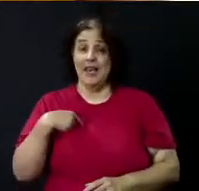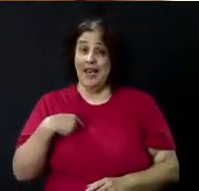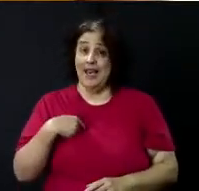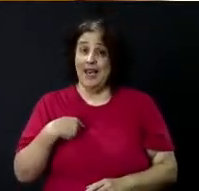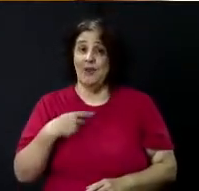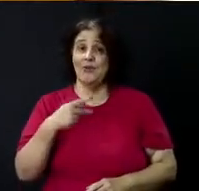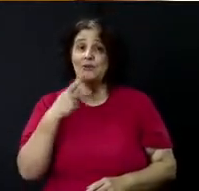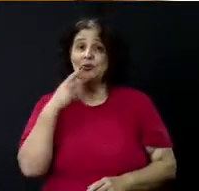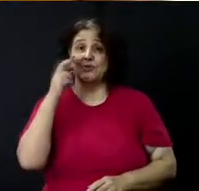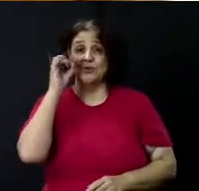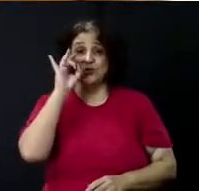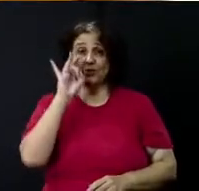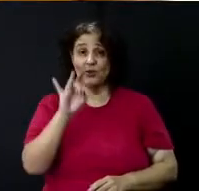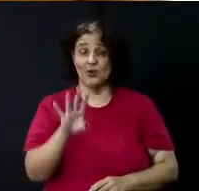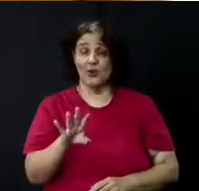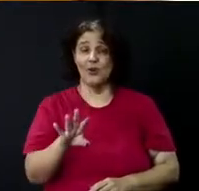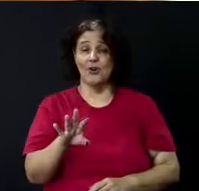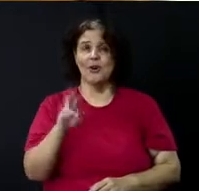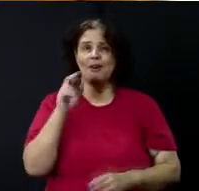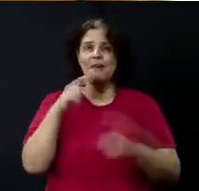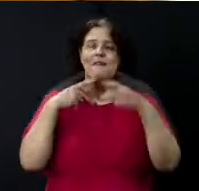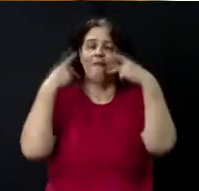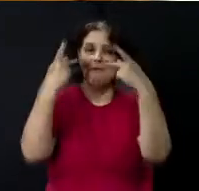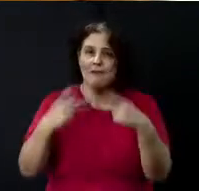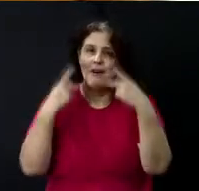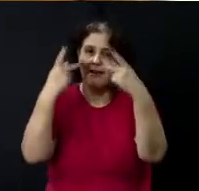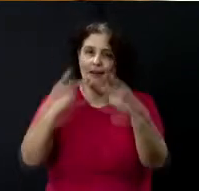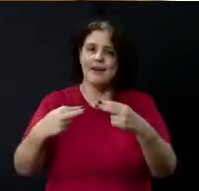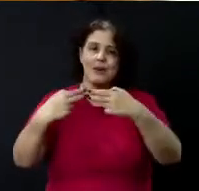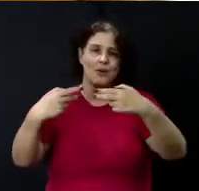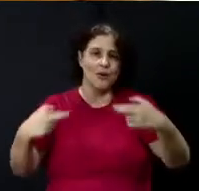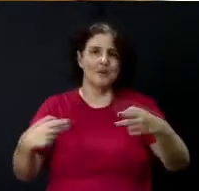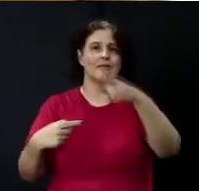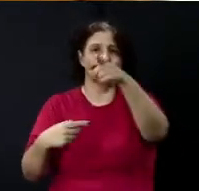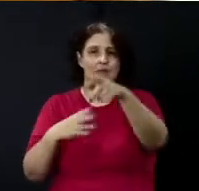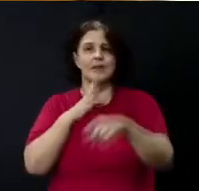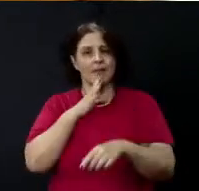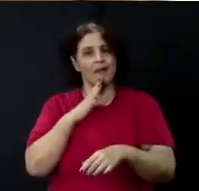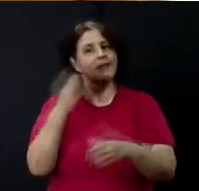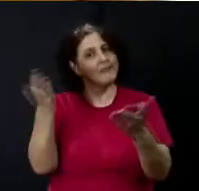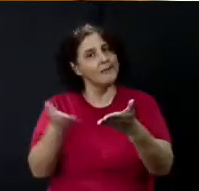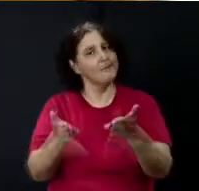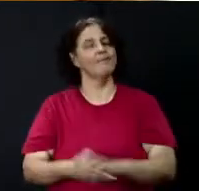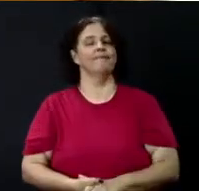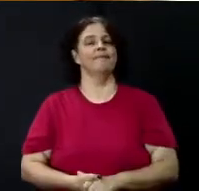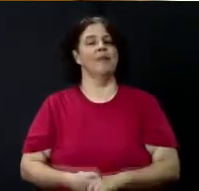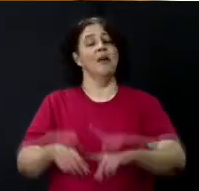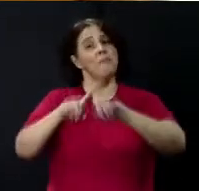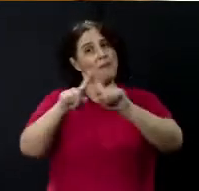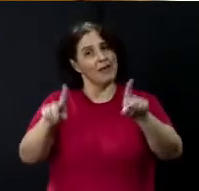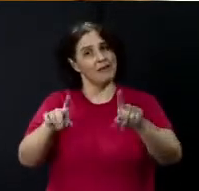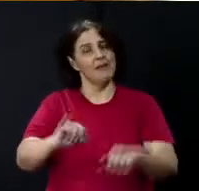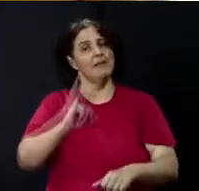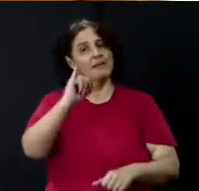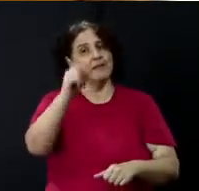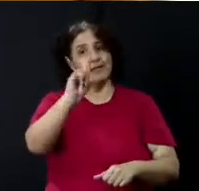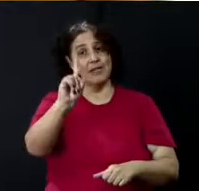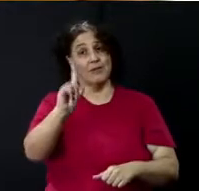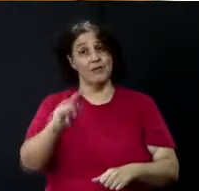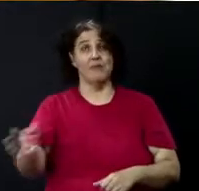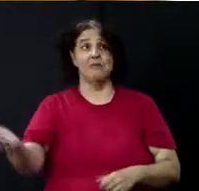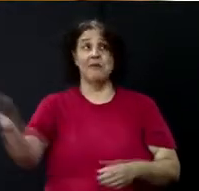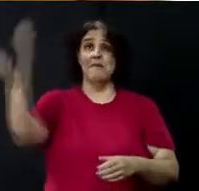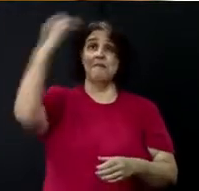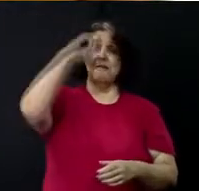da beleza que os teus olhos já viram há muito tempo. Mas se você nunca chegou à Igreja Presbiteriana